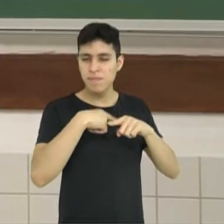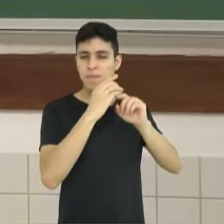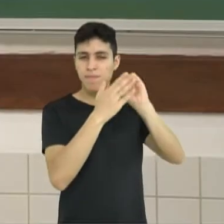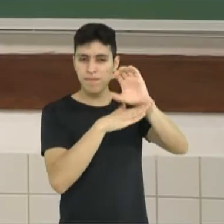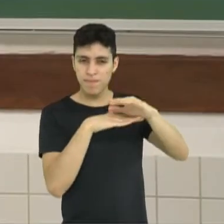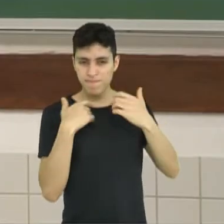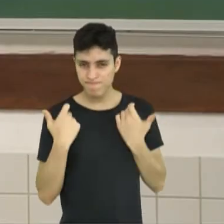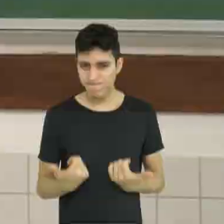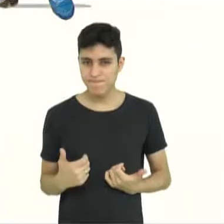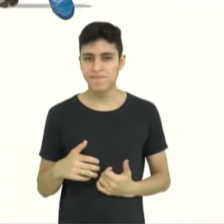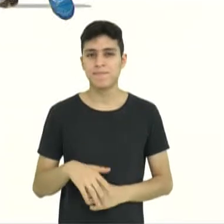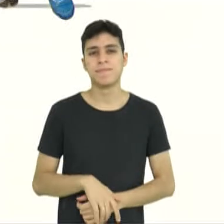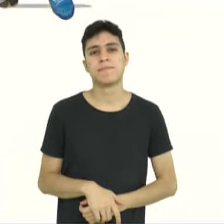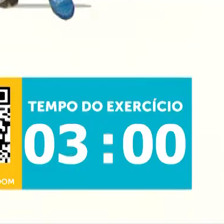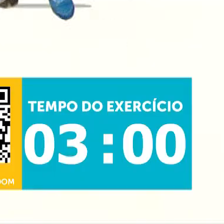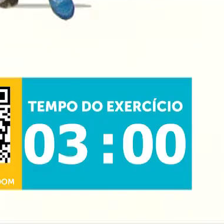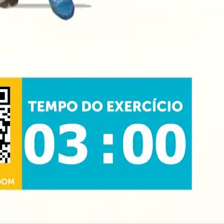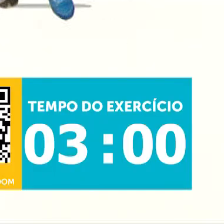A gente já volta.